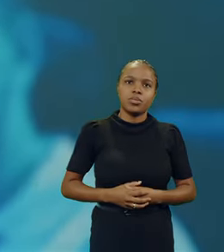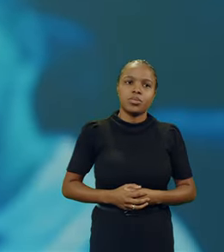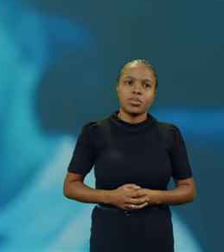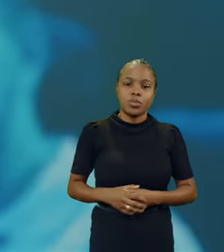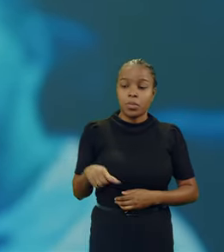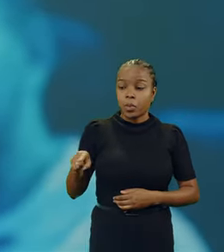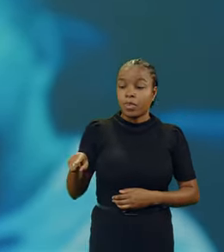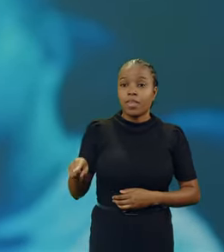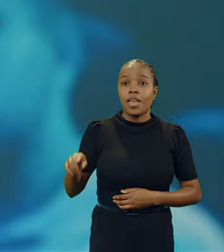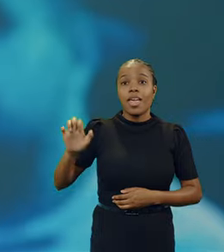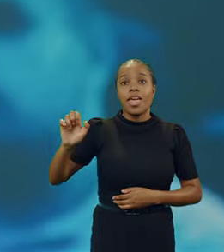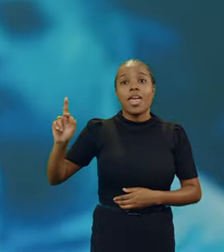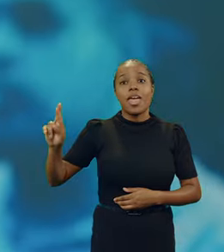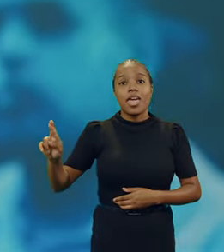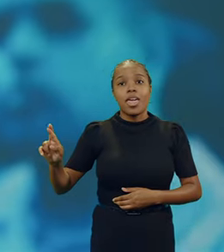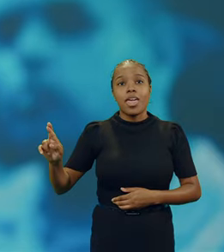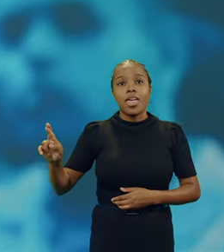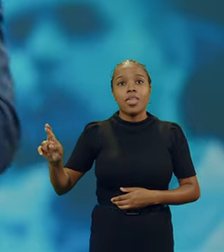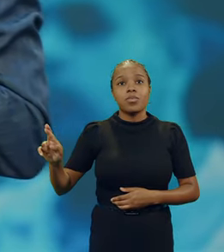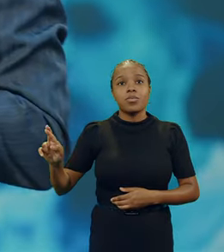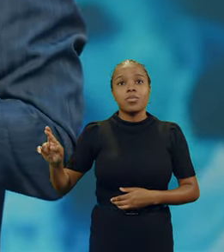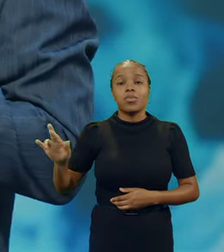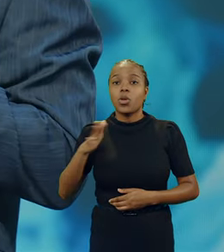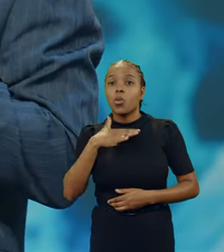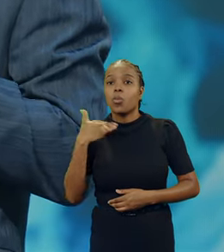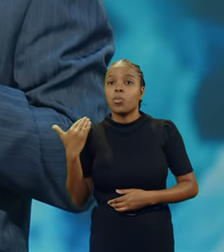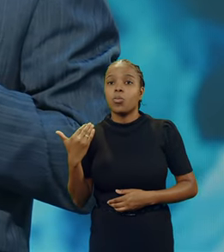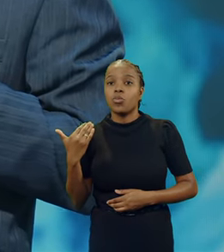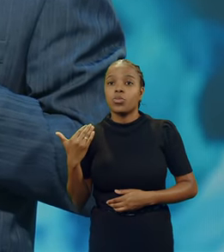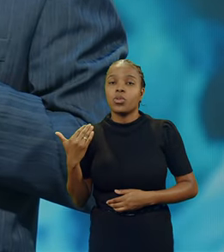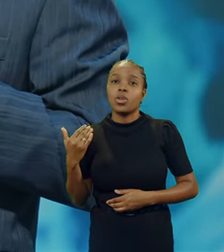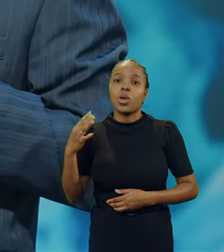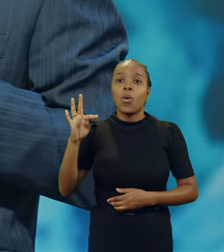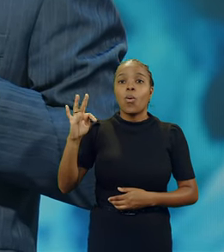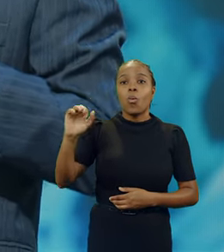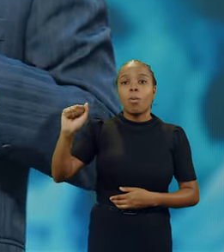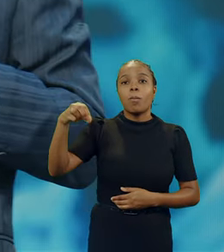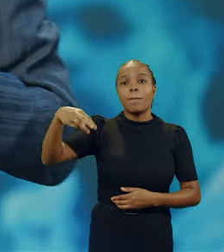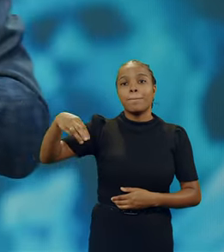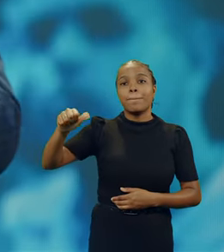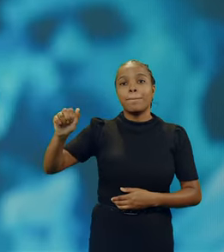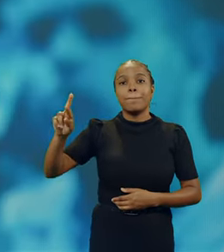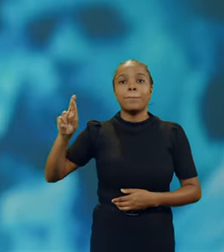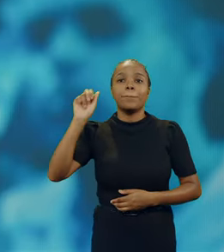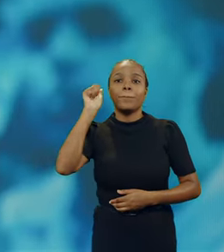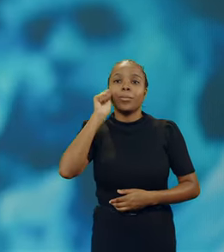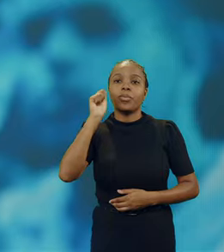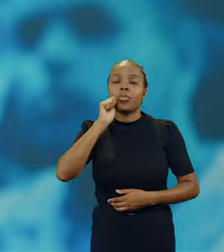Er morreu, Tamar é uma viúva e não gerou.